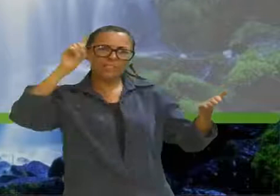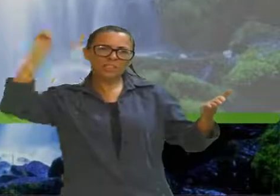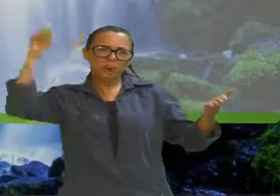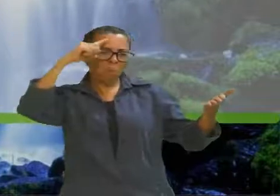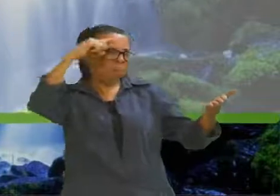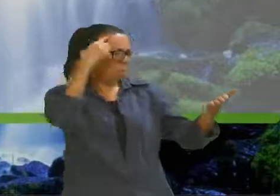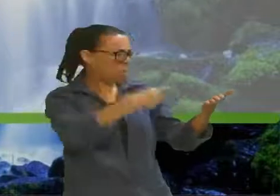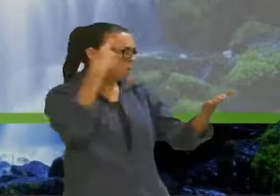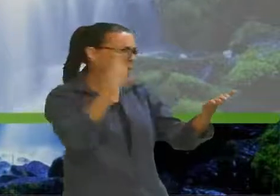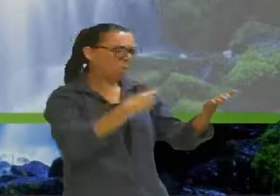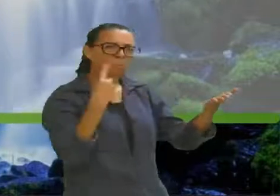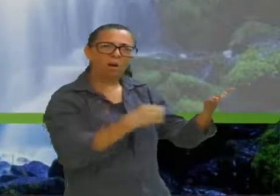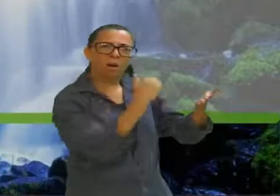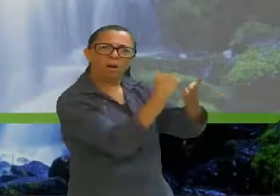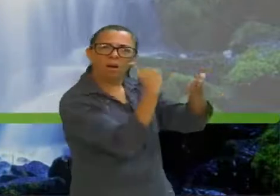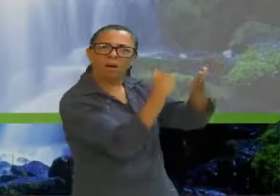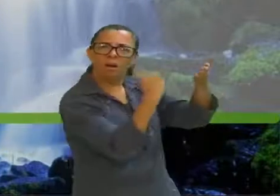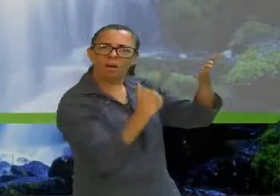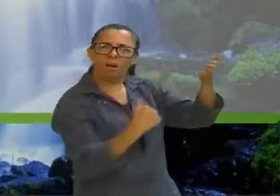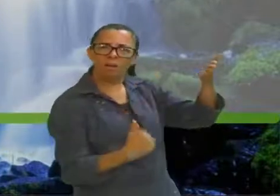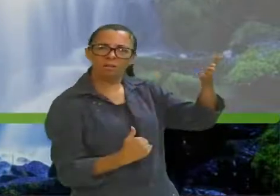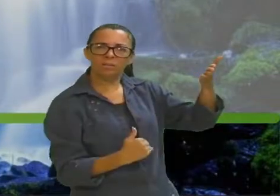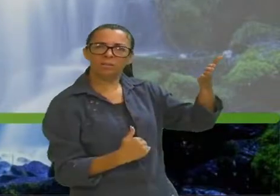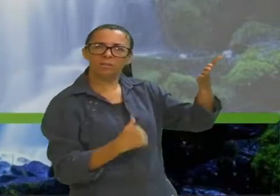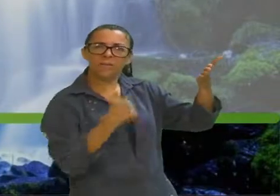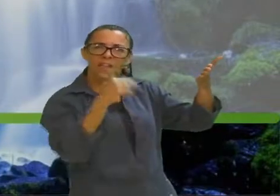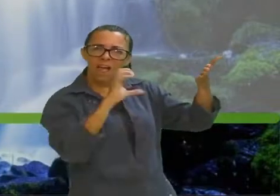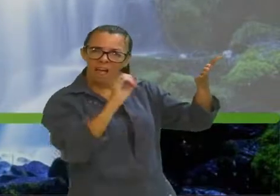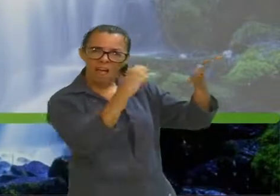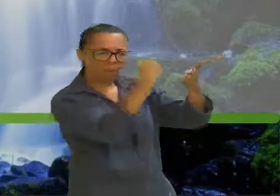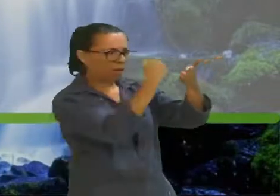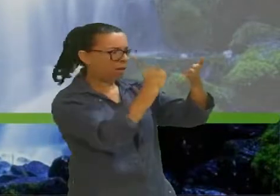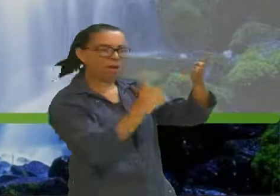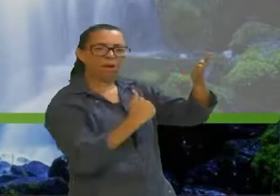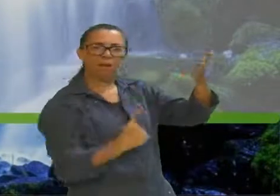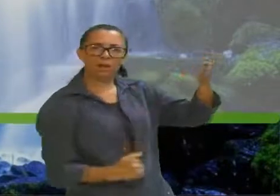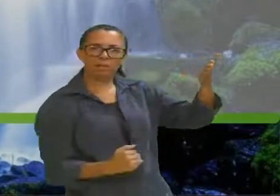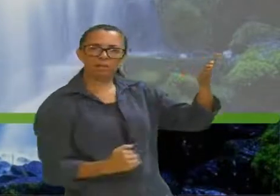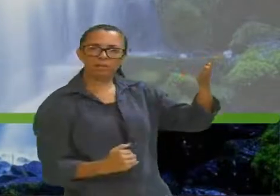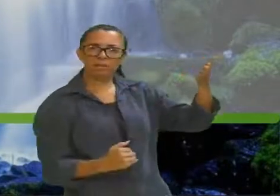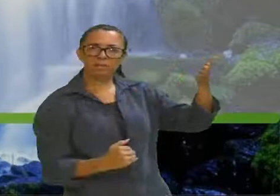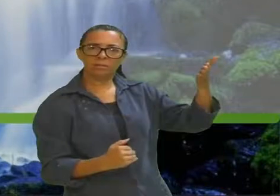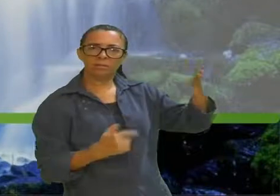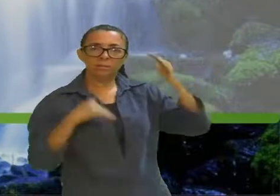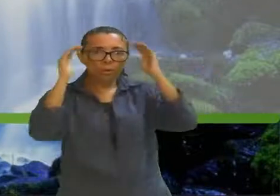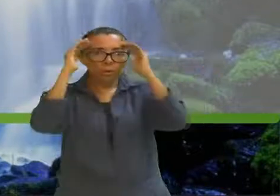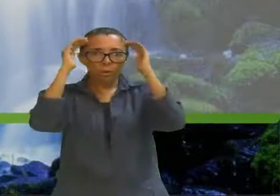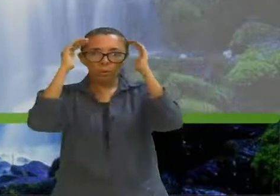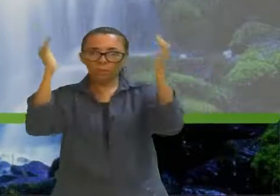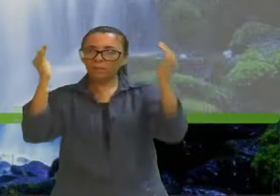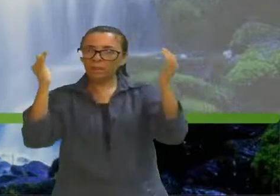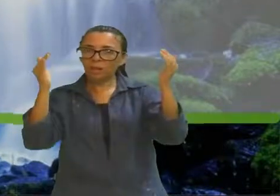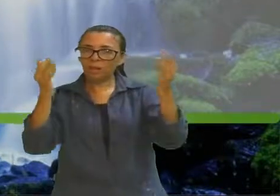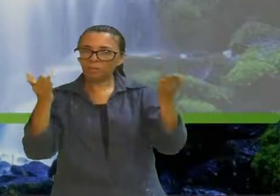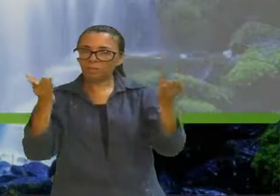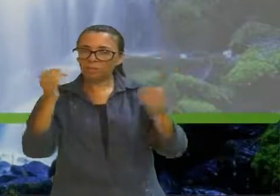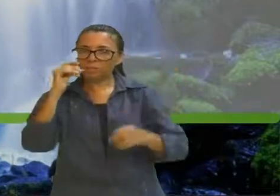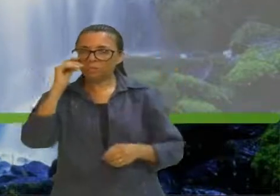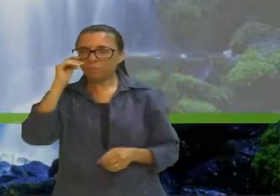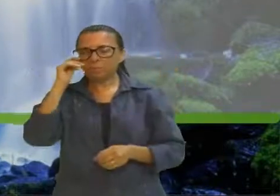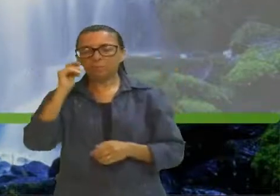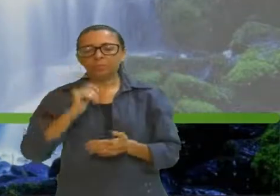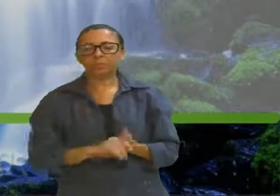eu preciso, como disse Jesus lá em João 14, verso de número